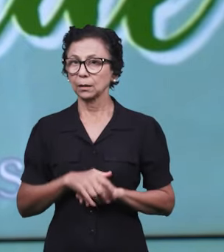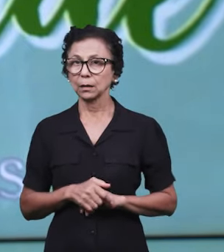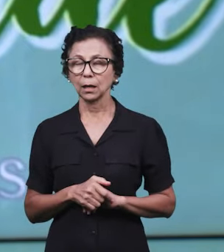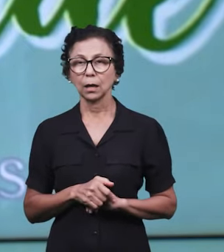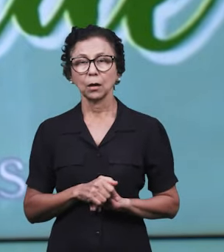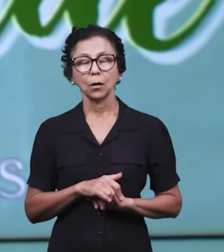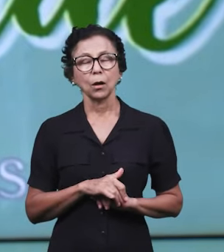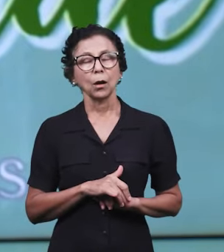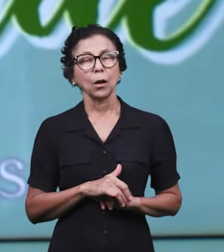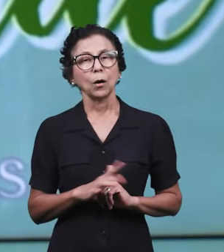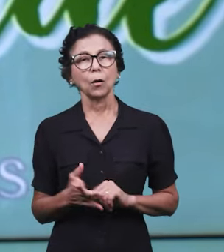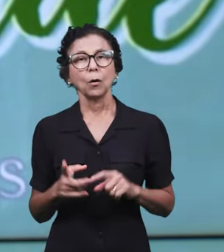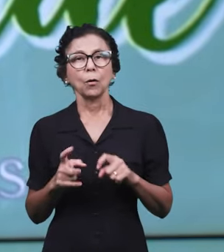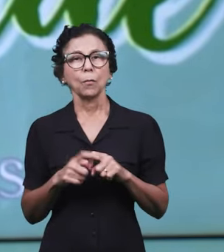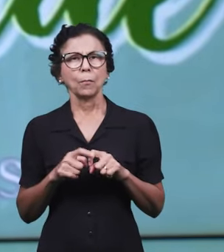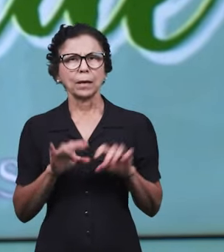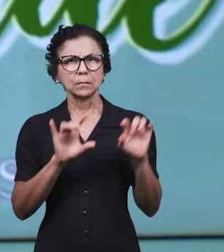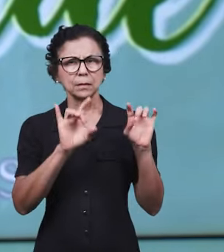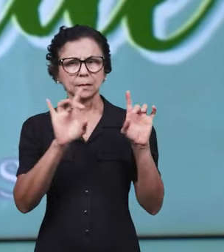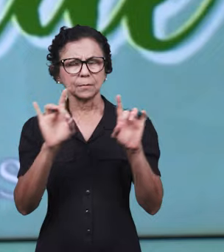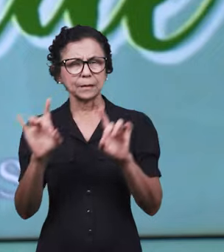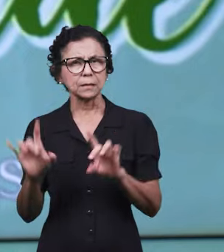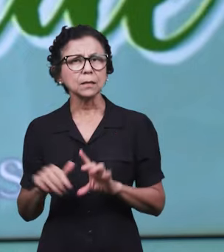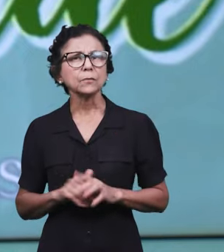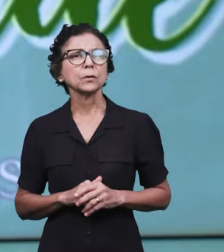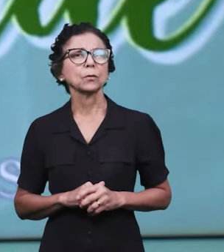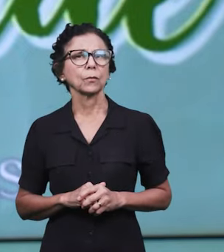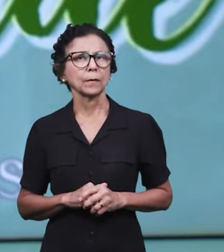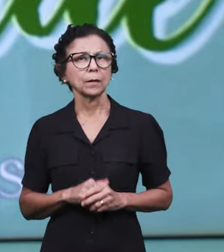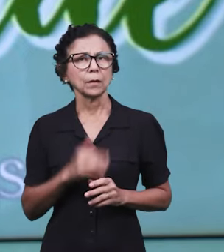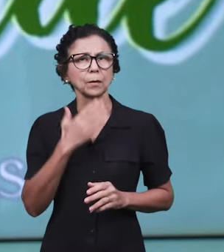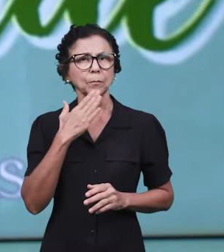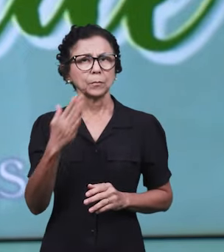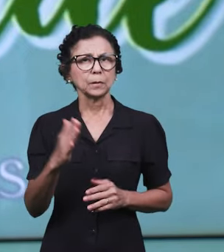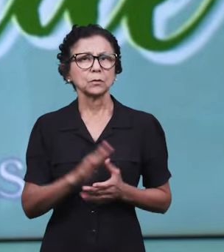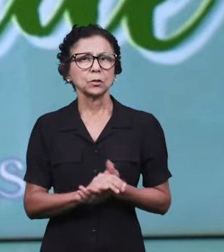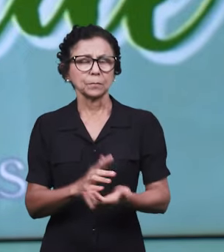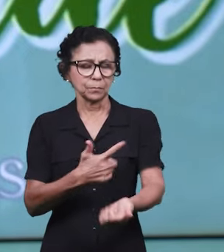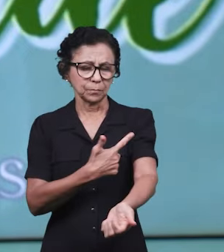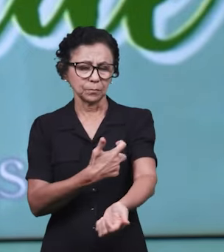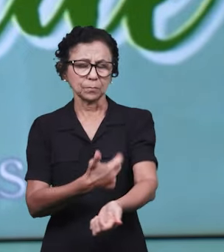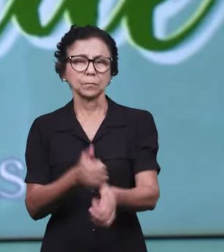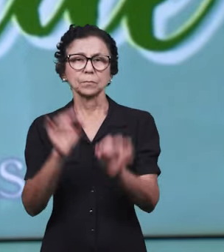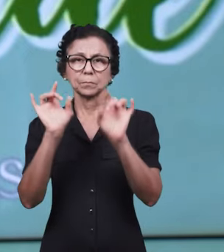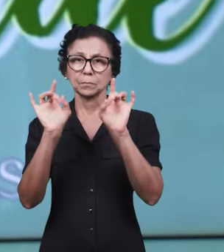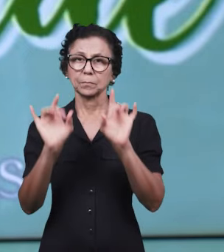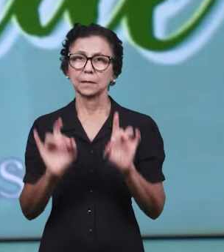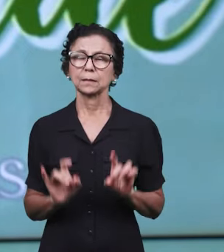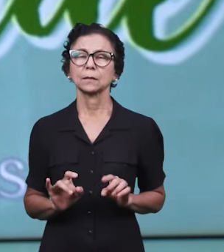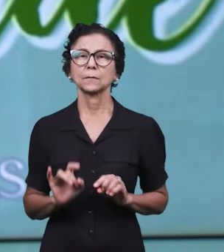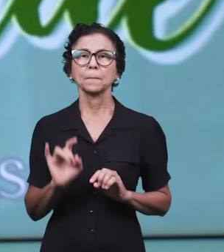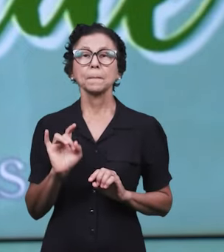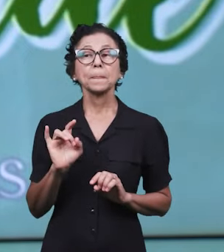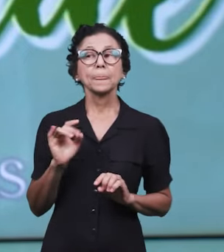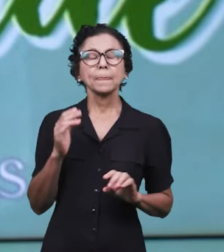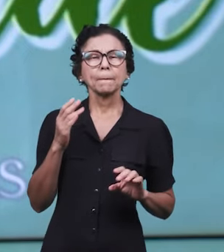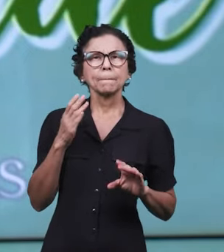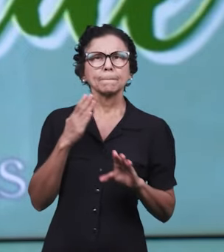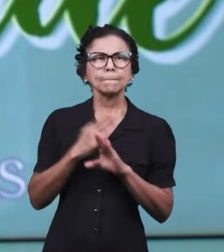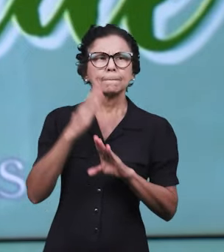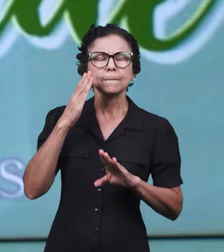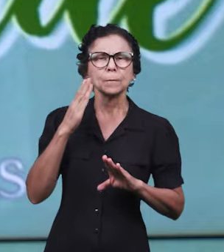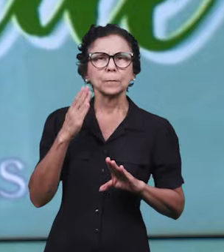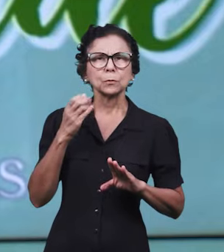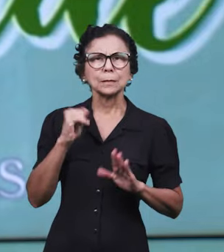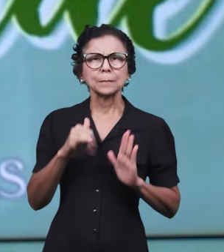um gastroenterologista, para solicitar exames mais específicos. Após identificar a intolerância,